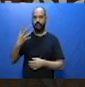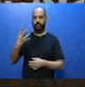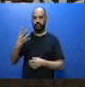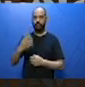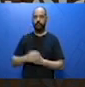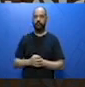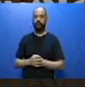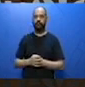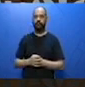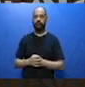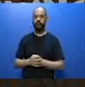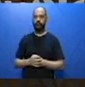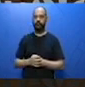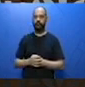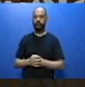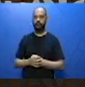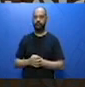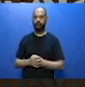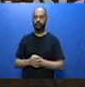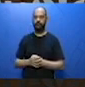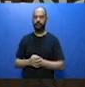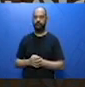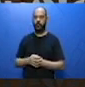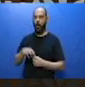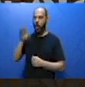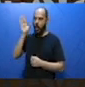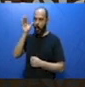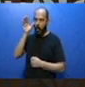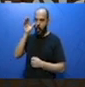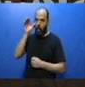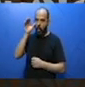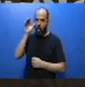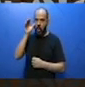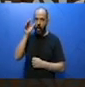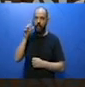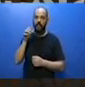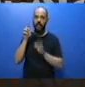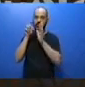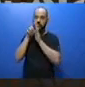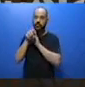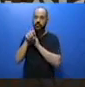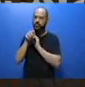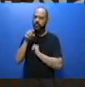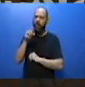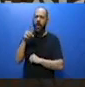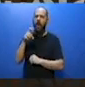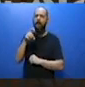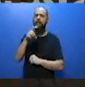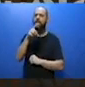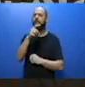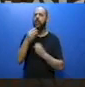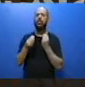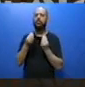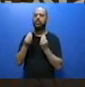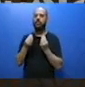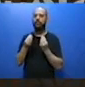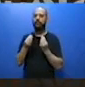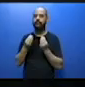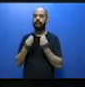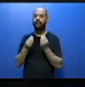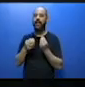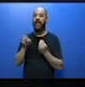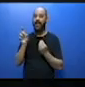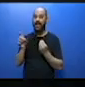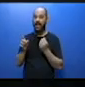Vamos observar, conhecer um pouquinho mais a nossa minhoca. A minhoca é um animal